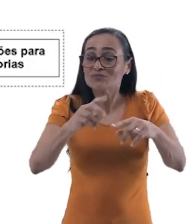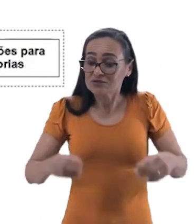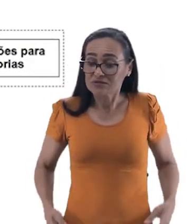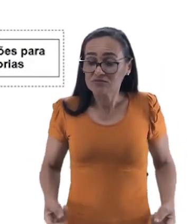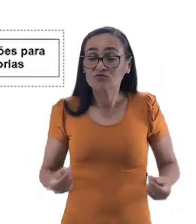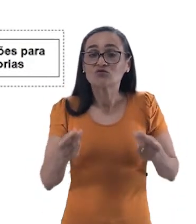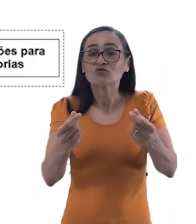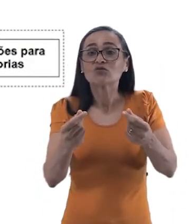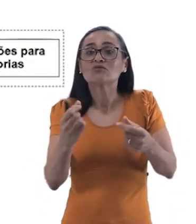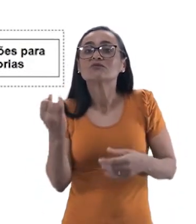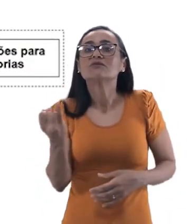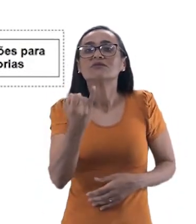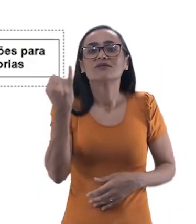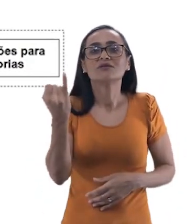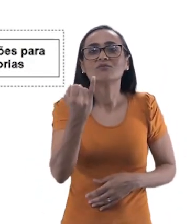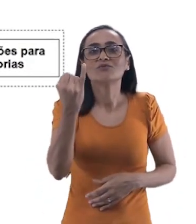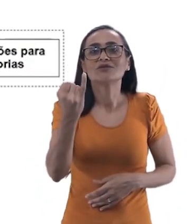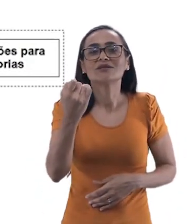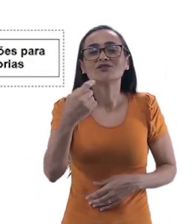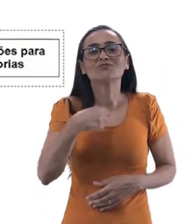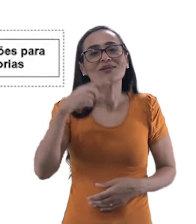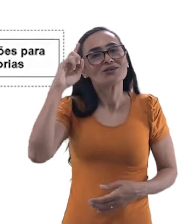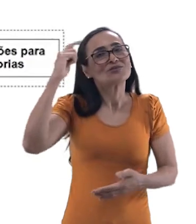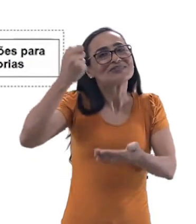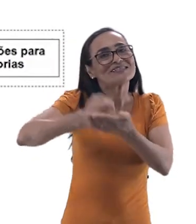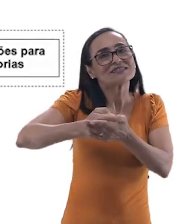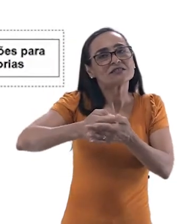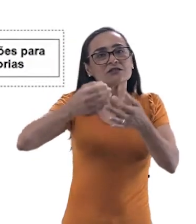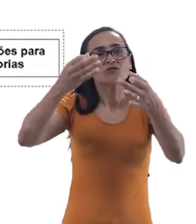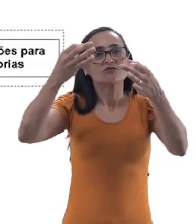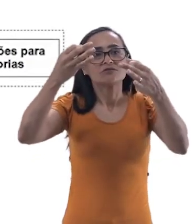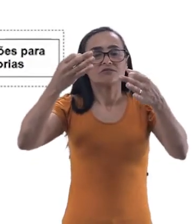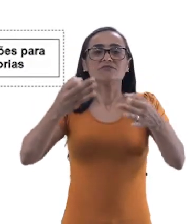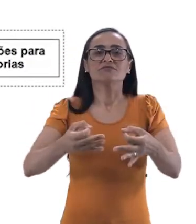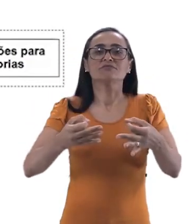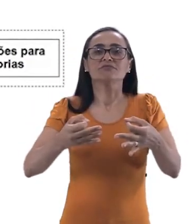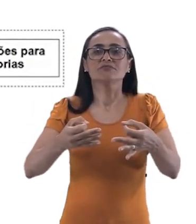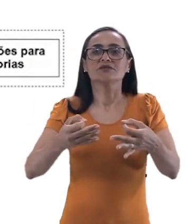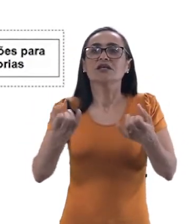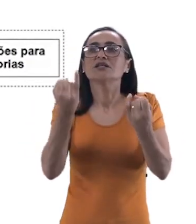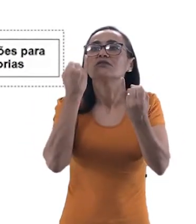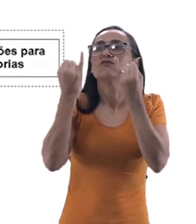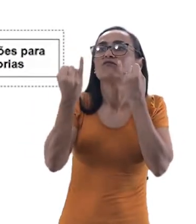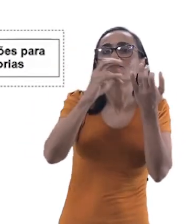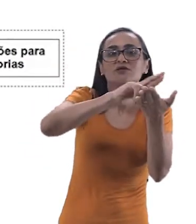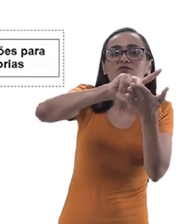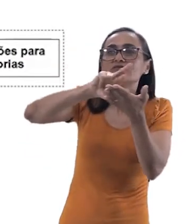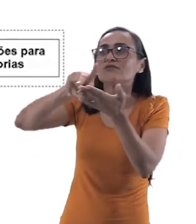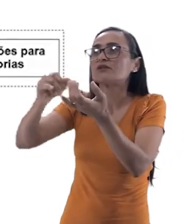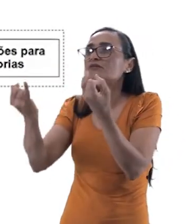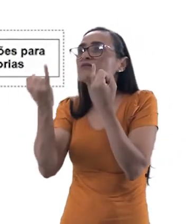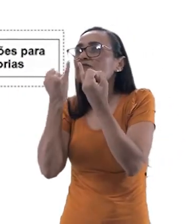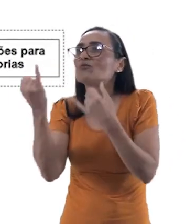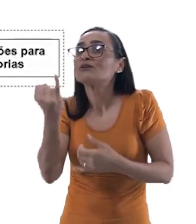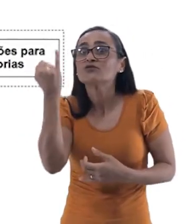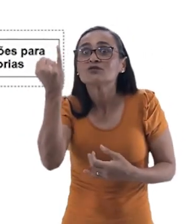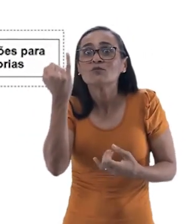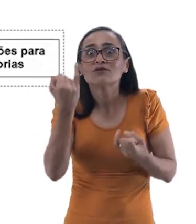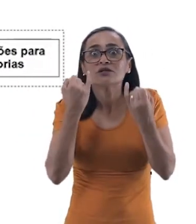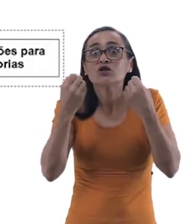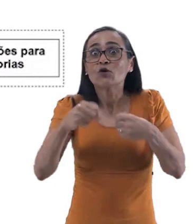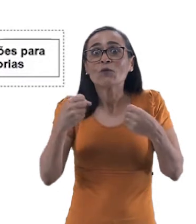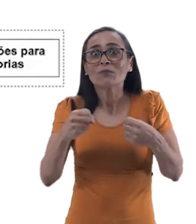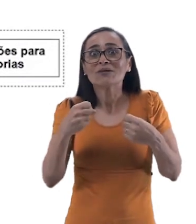do objeto de custo é importante para a minha tomada de decisão de uma série de informações importantes que eu